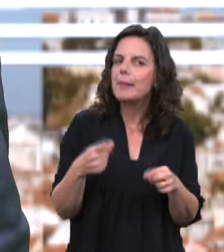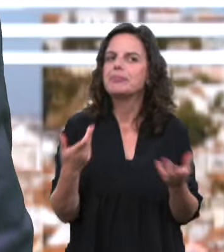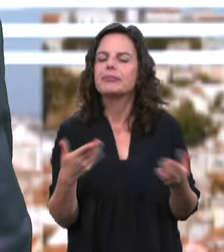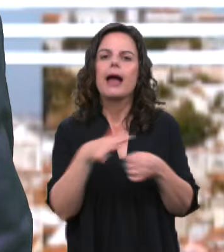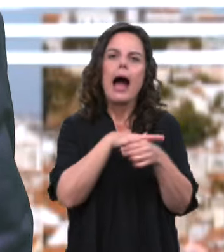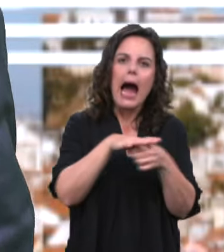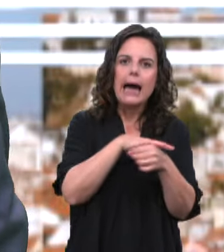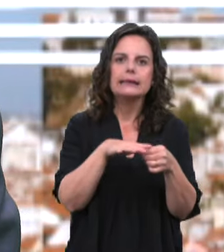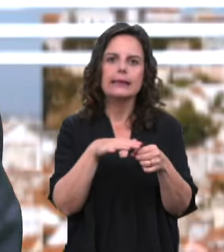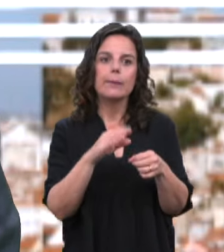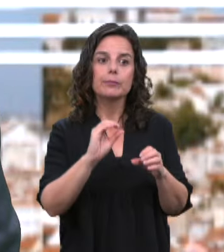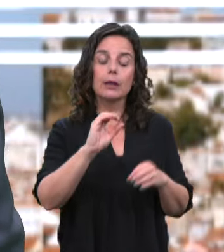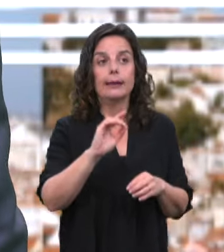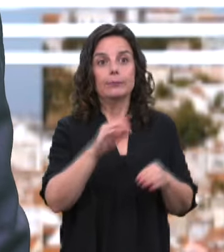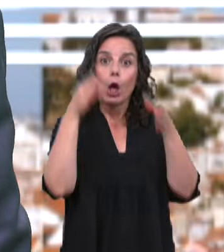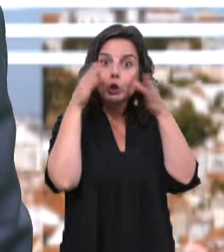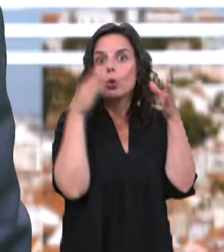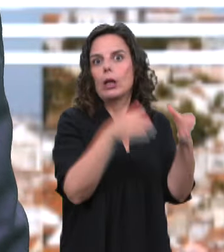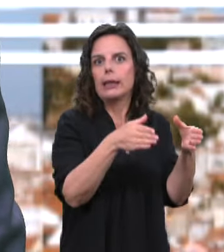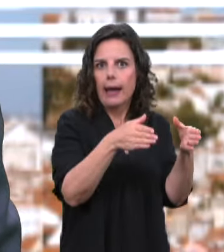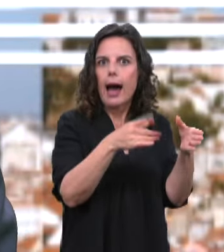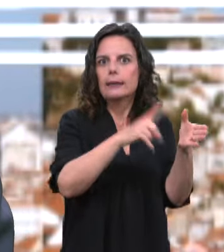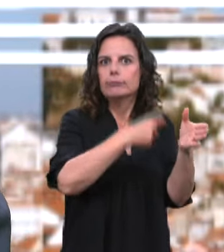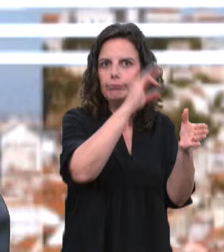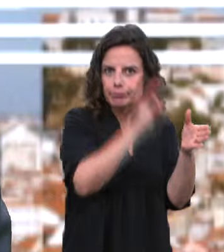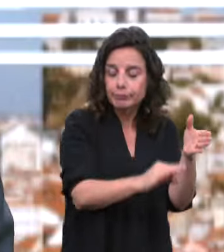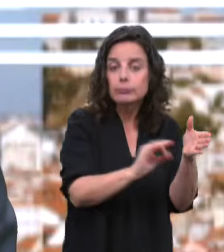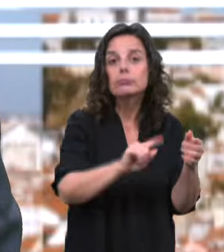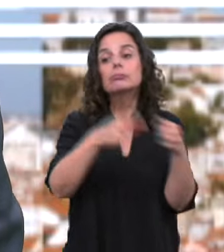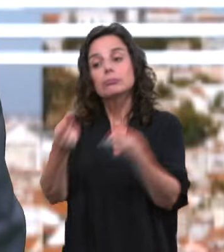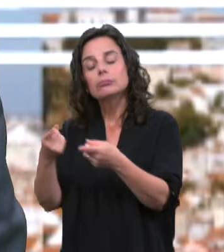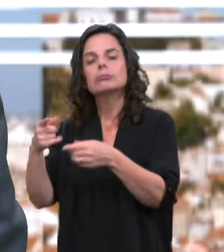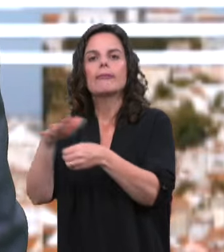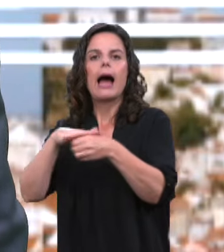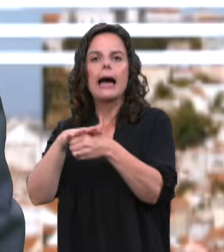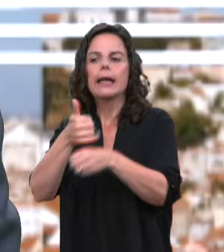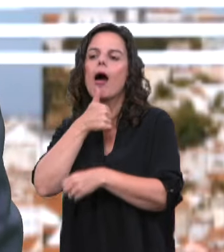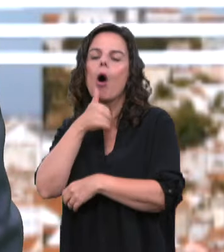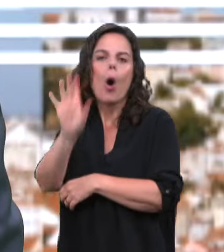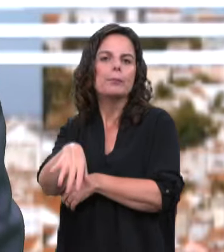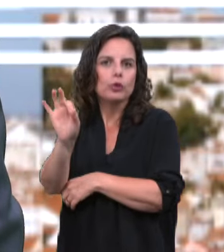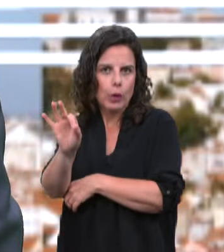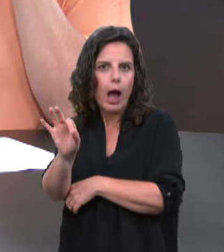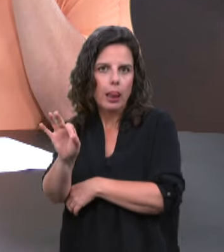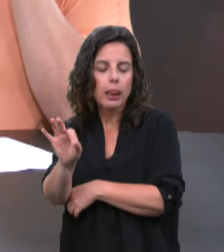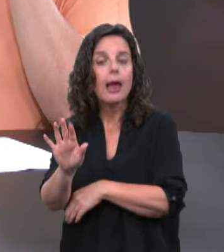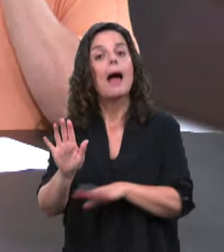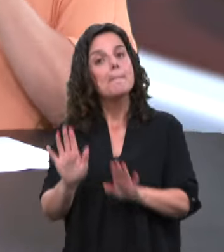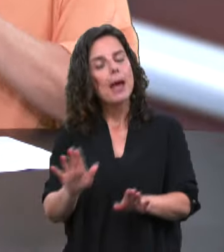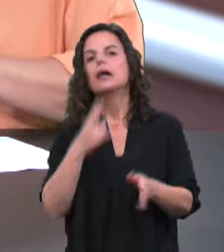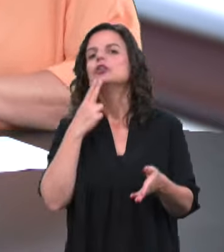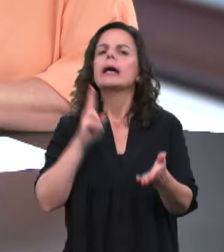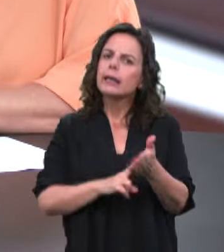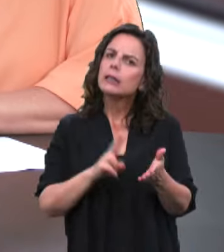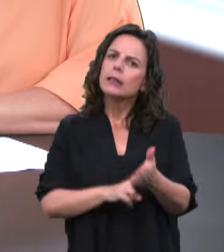entre áreas nucleares e áreas, digamos, opcionais, mas neste momento é